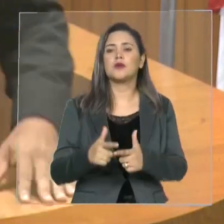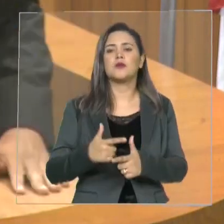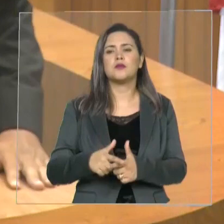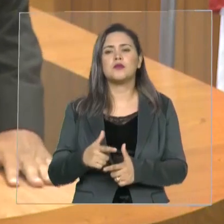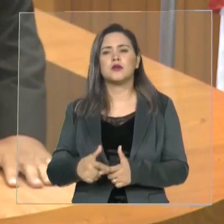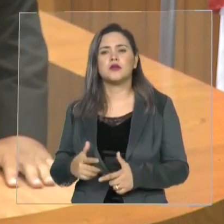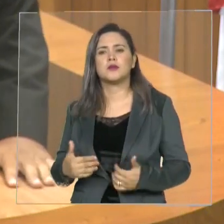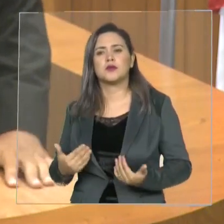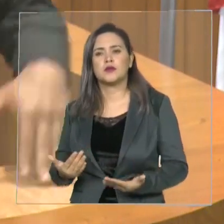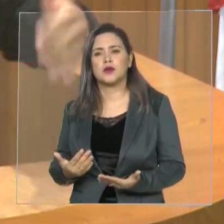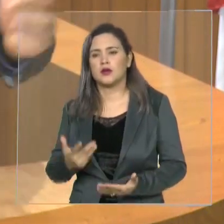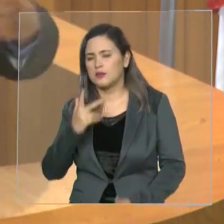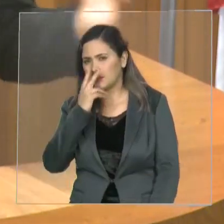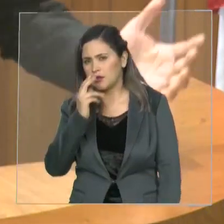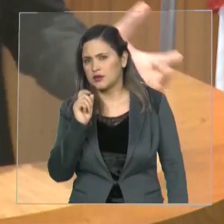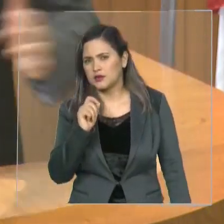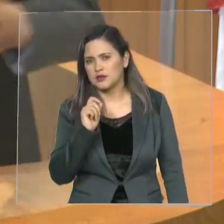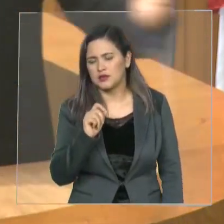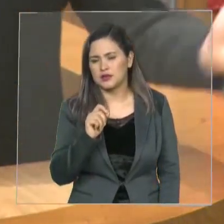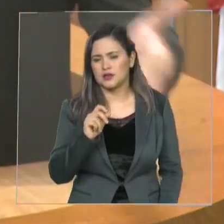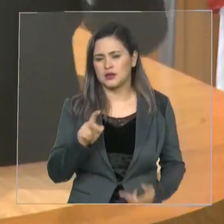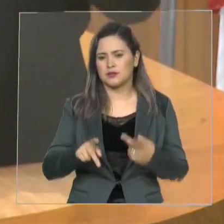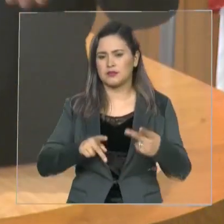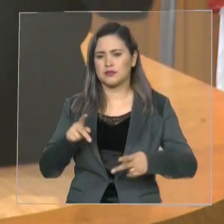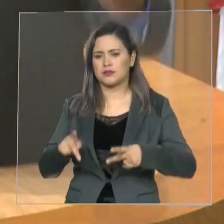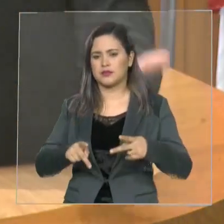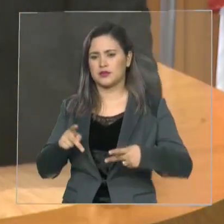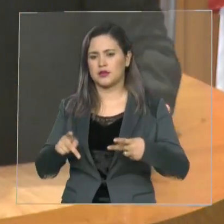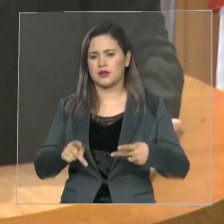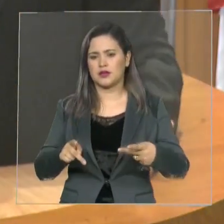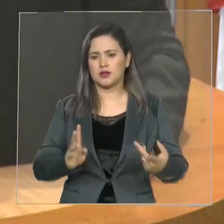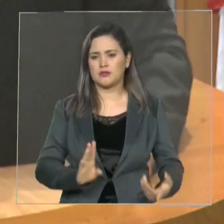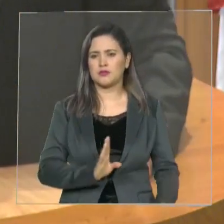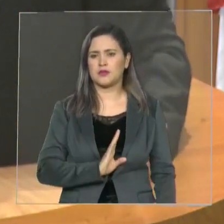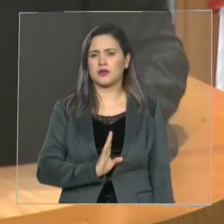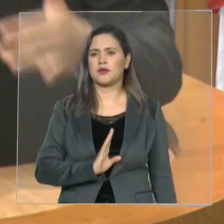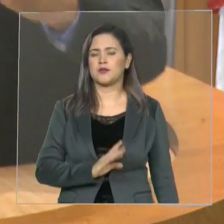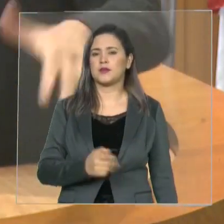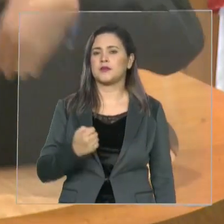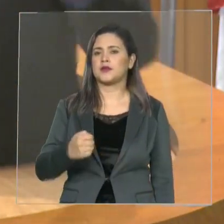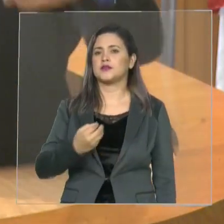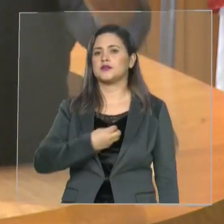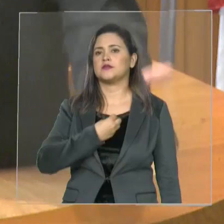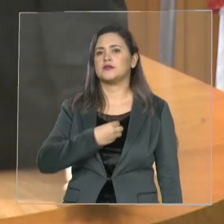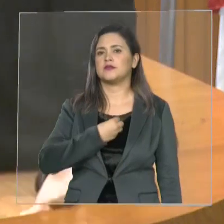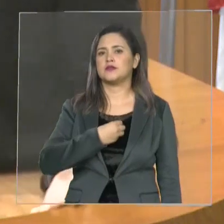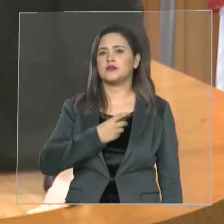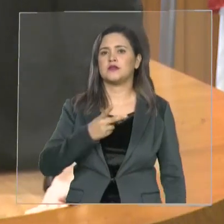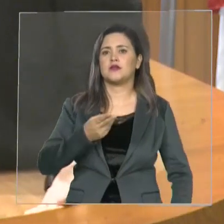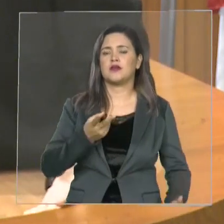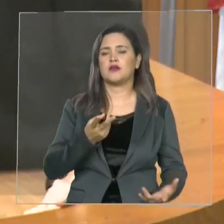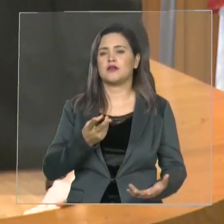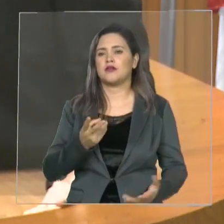que viver como vive lá na fazenda Tremedal dele, lá em Parnarama, tratada como escravo.